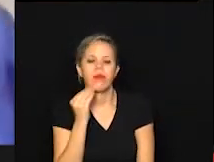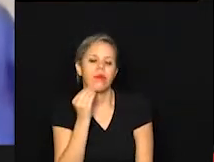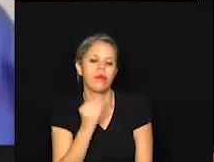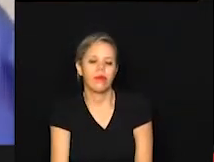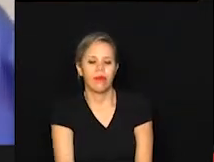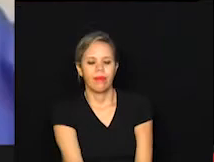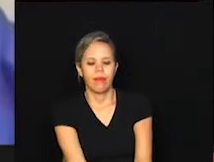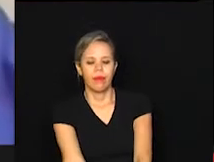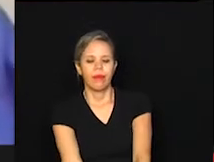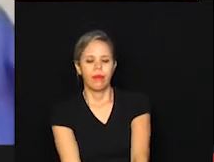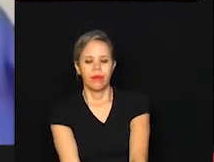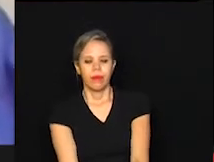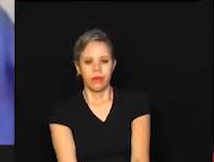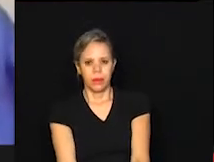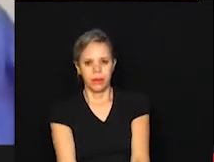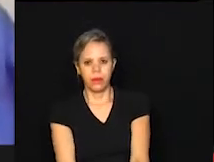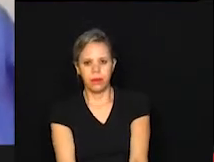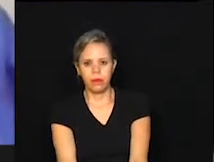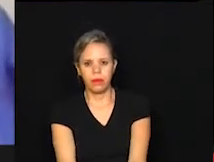oportunidade.